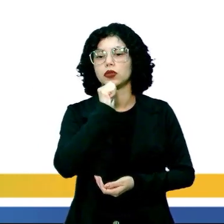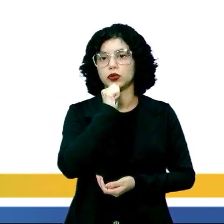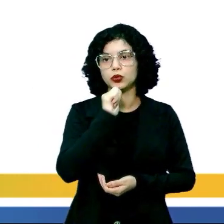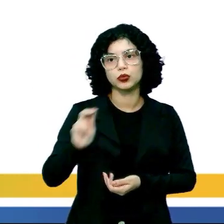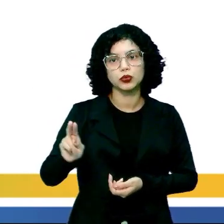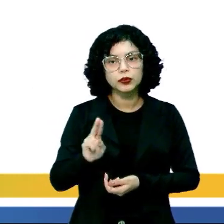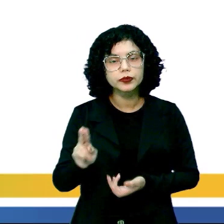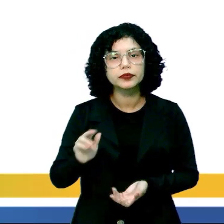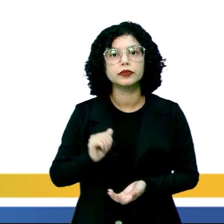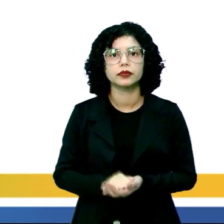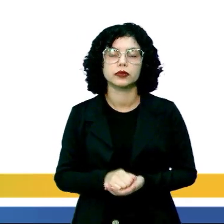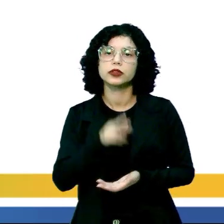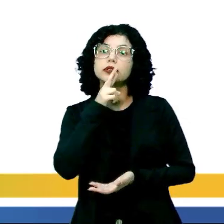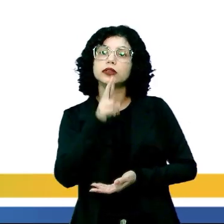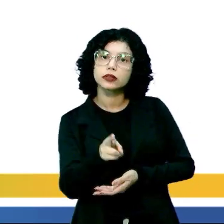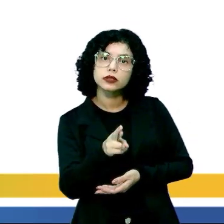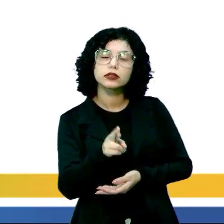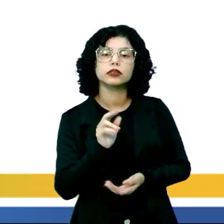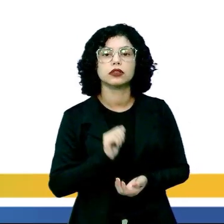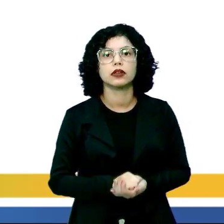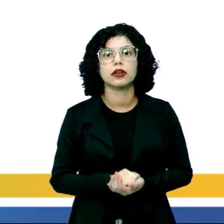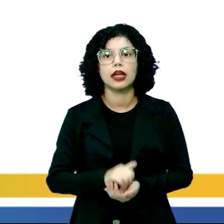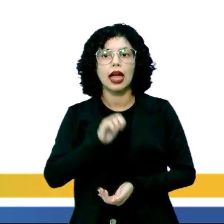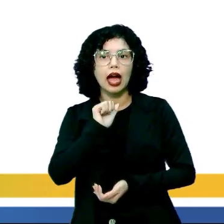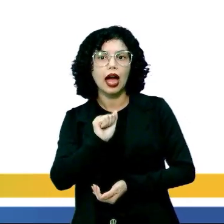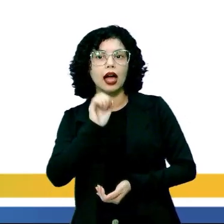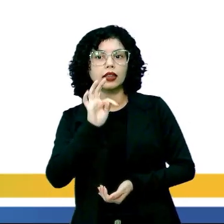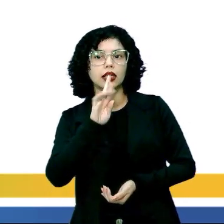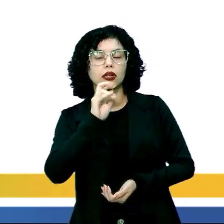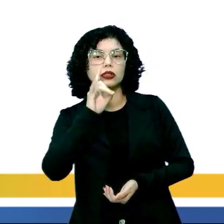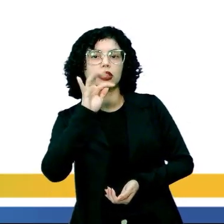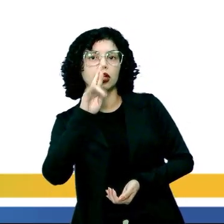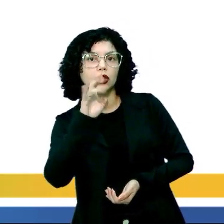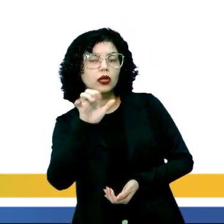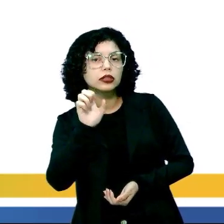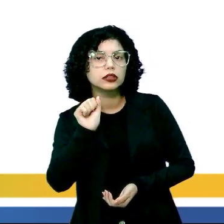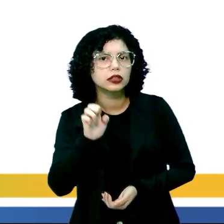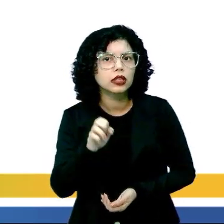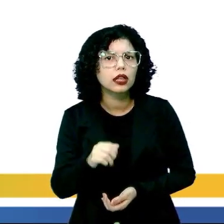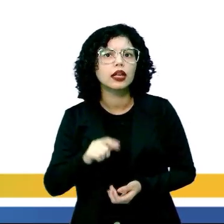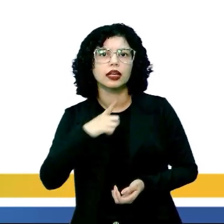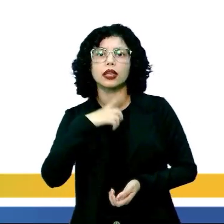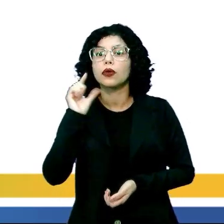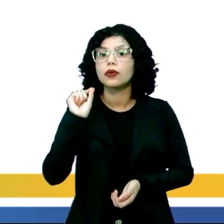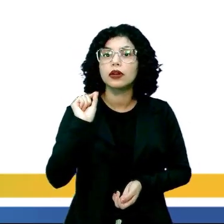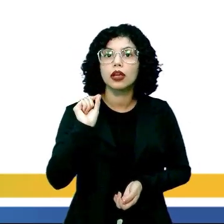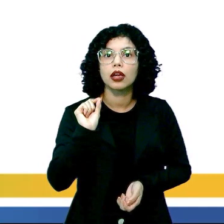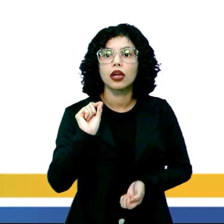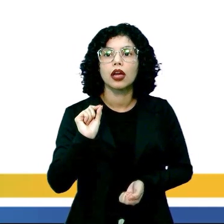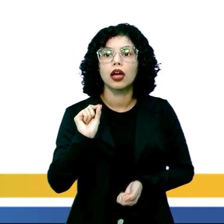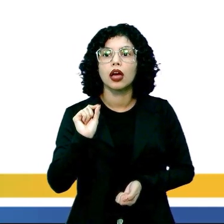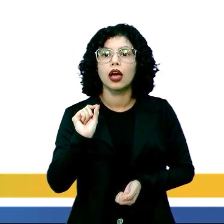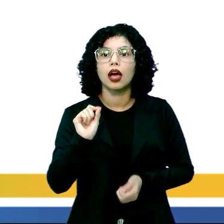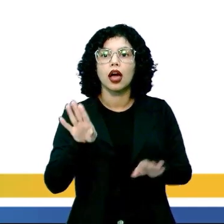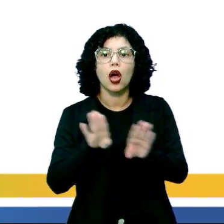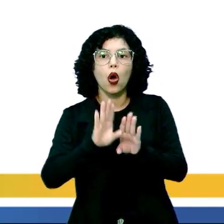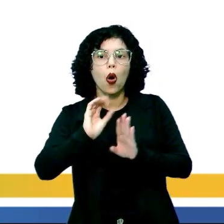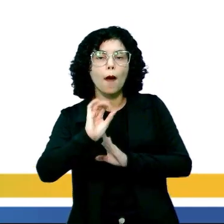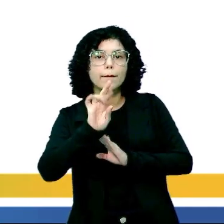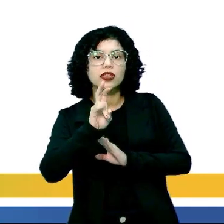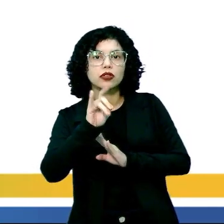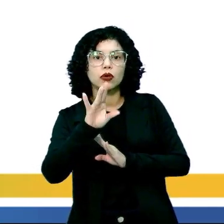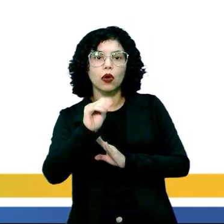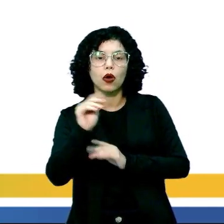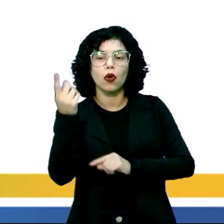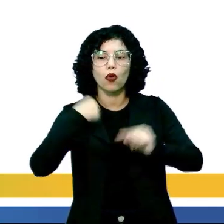coronariana é um resultado da aterosclerose, que é uma obstrução das artérias coronárias, que leva o